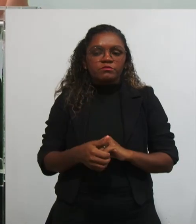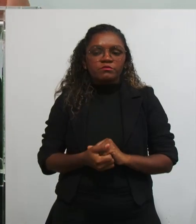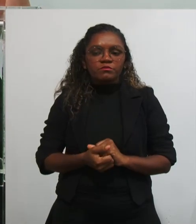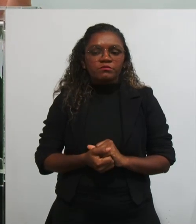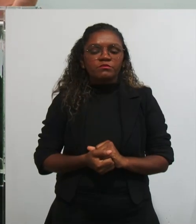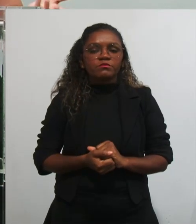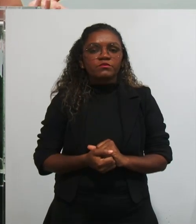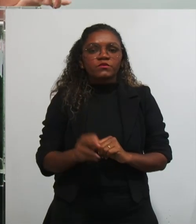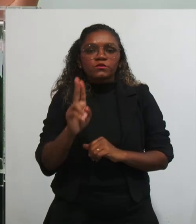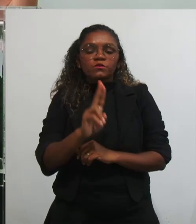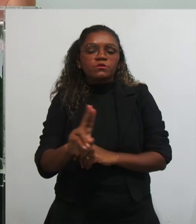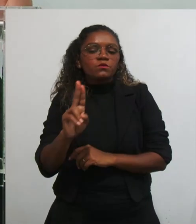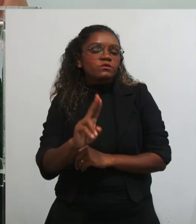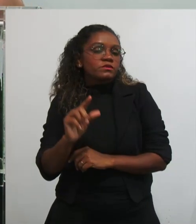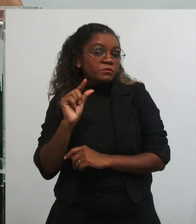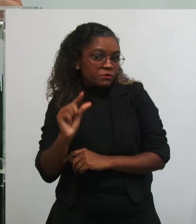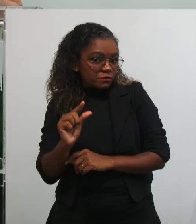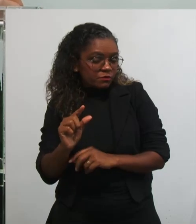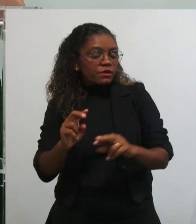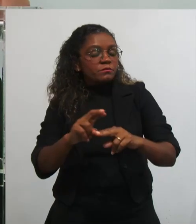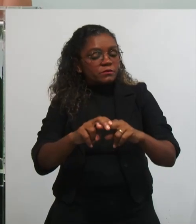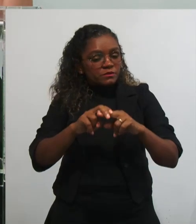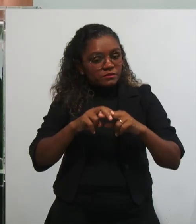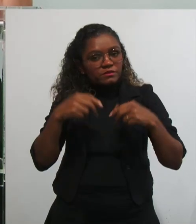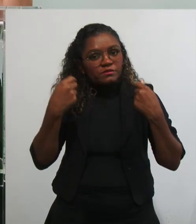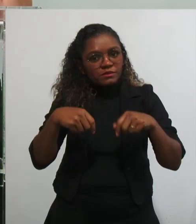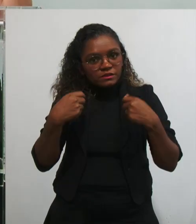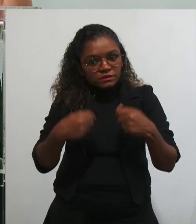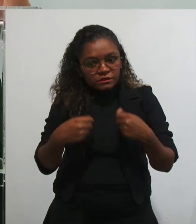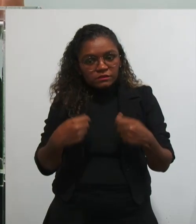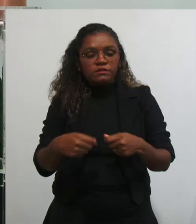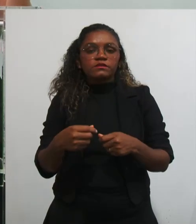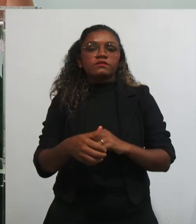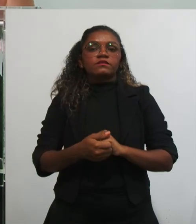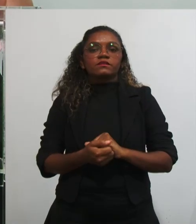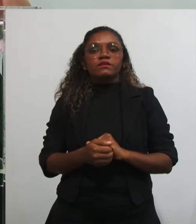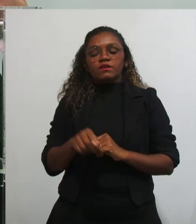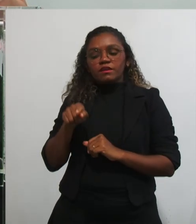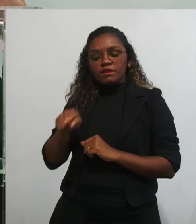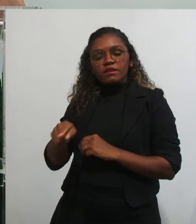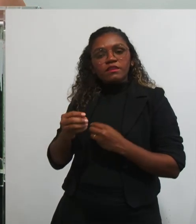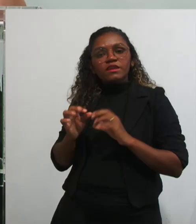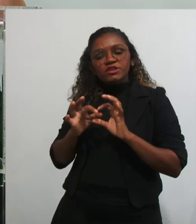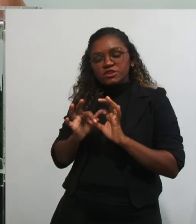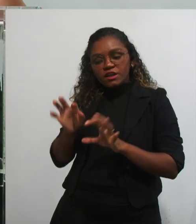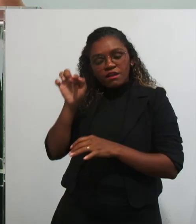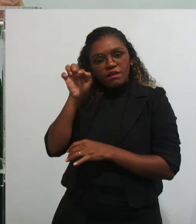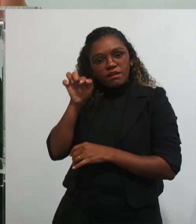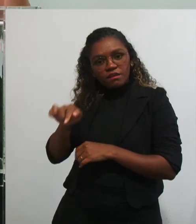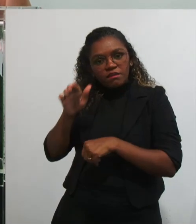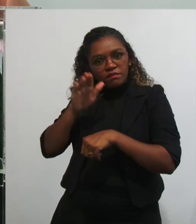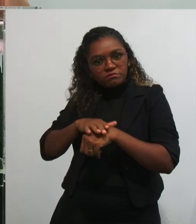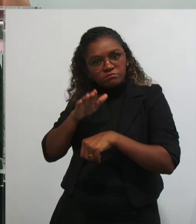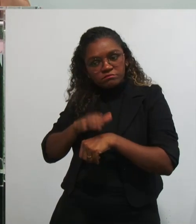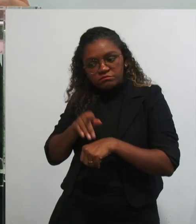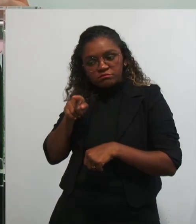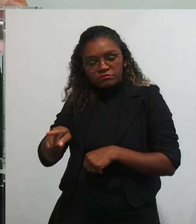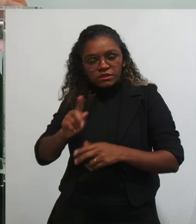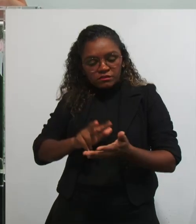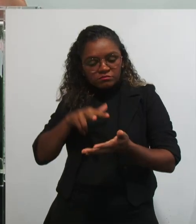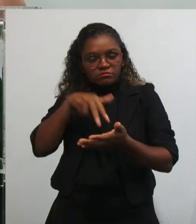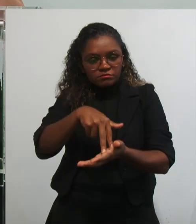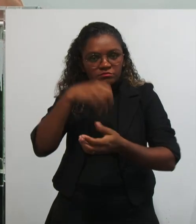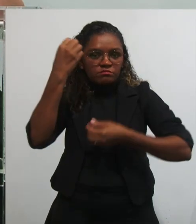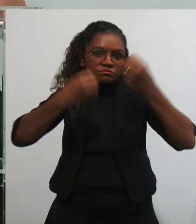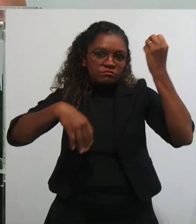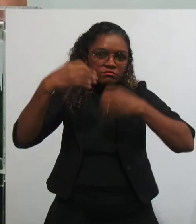sem ser utilizado. É preciso também que a gente saiba dar voz aos alunos. Então, a leitura também possibilita isso.